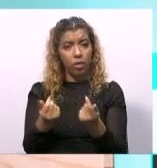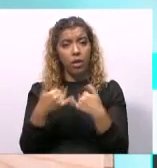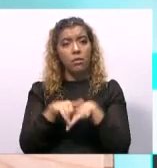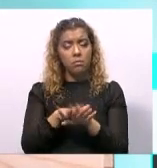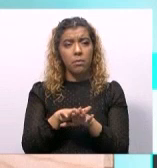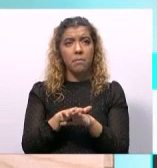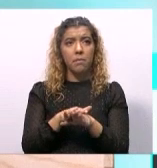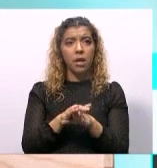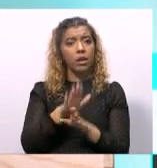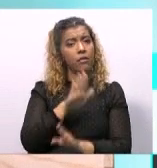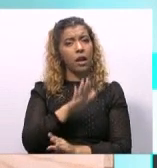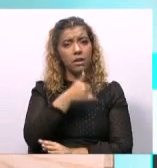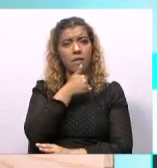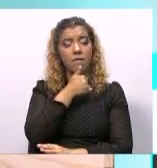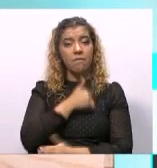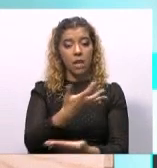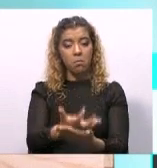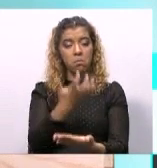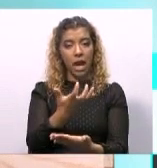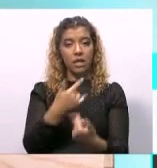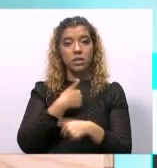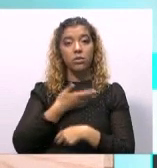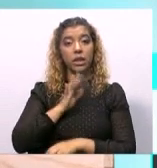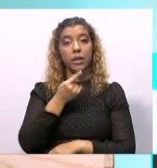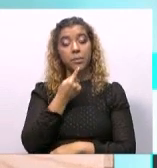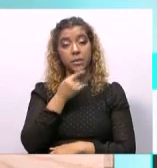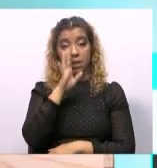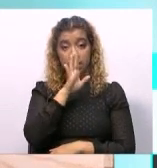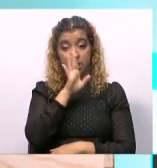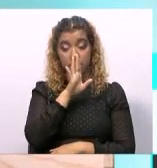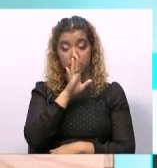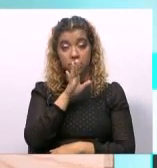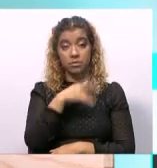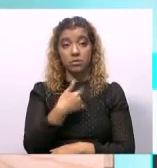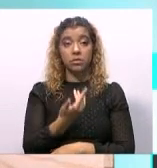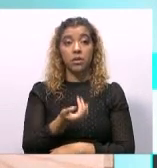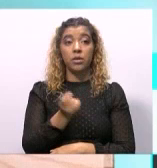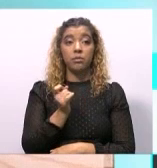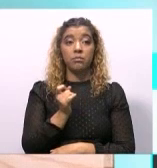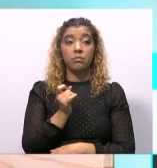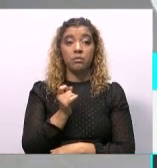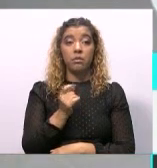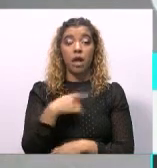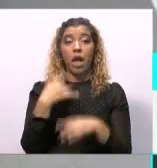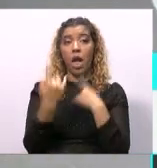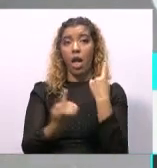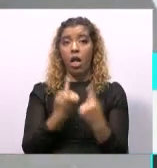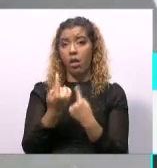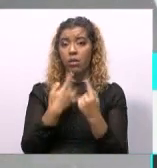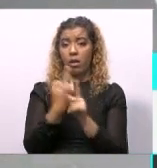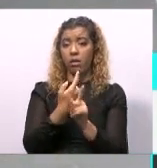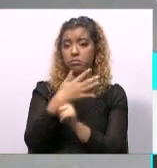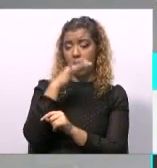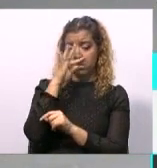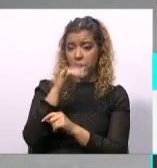fica aquele vermelhão. E eu queria saber se poderá existir qualquer